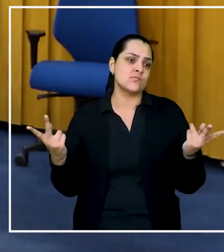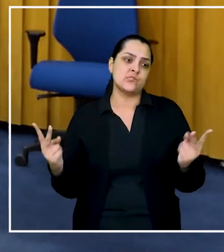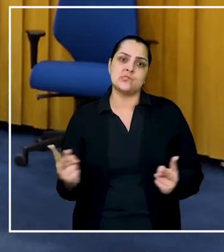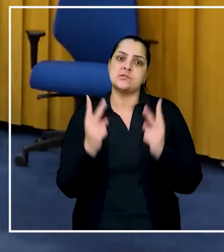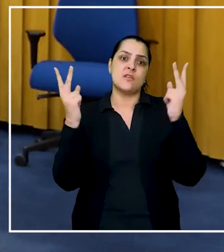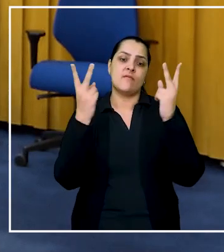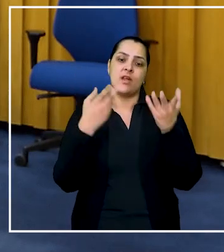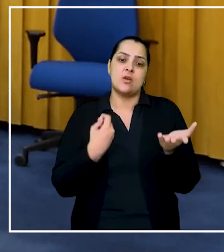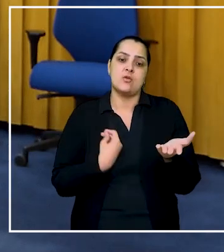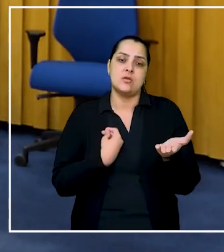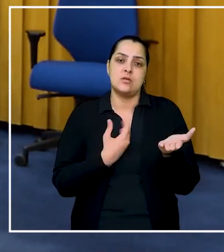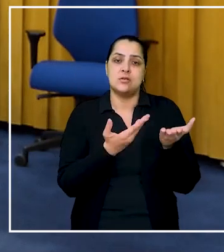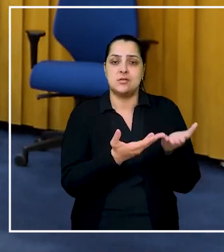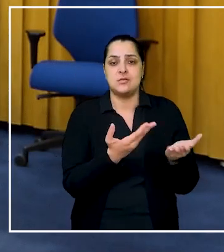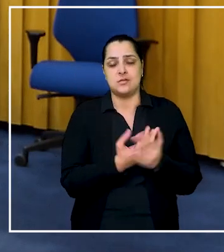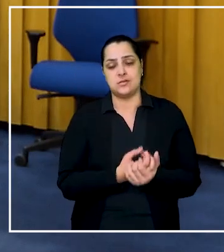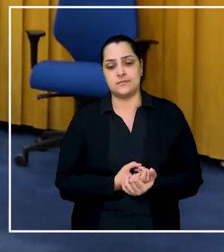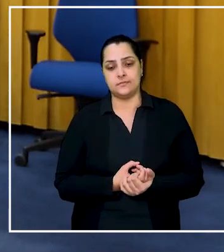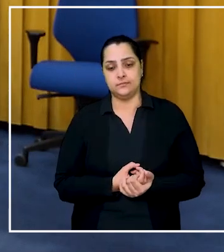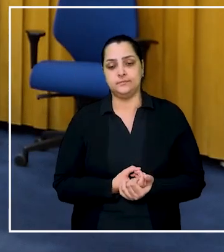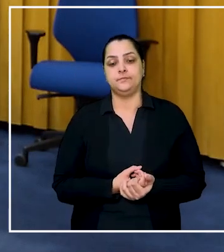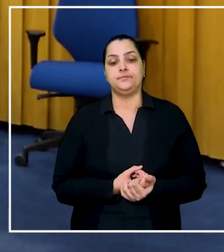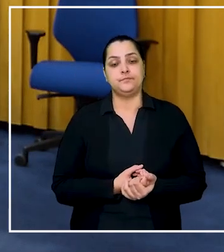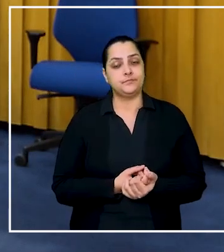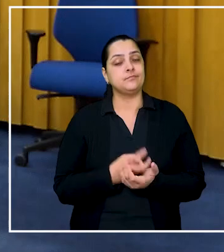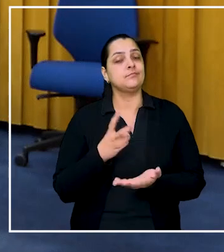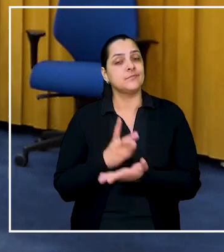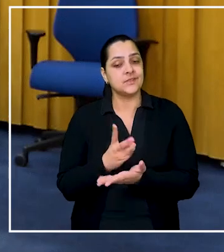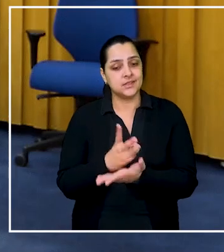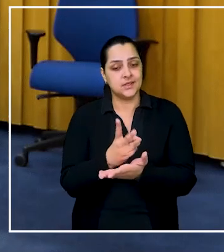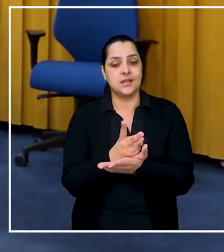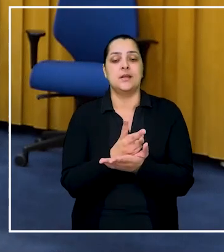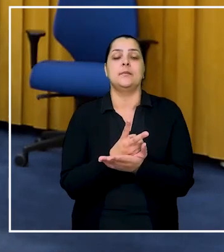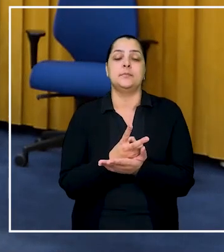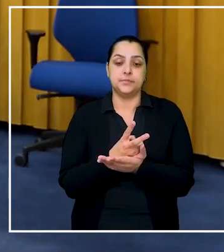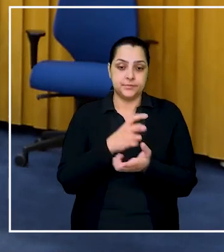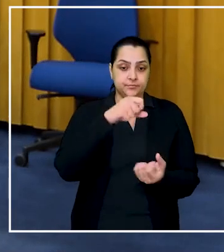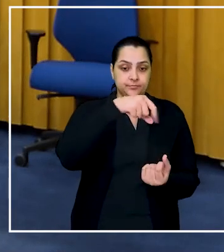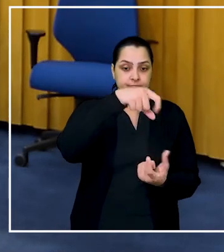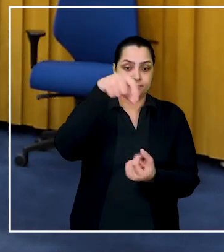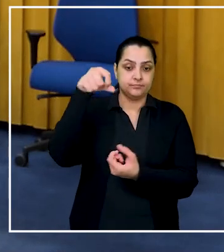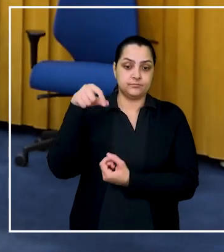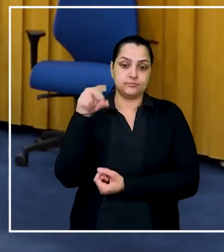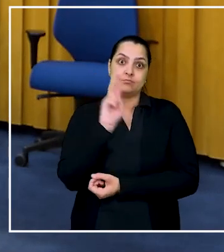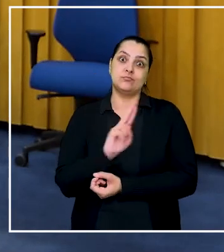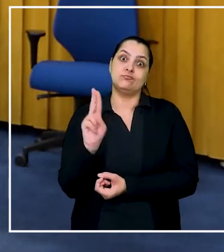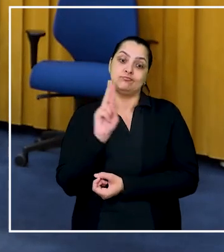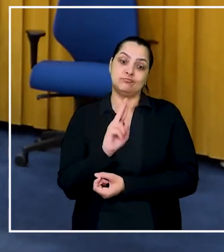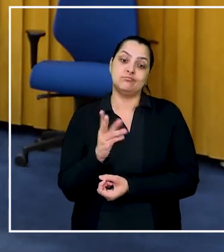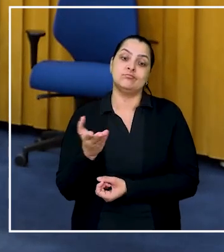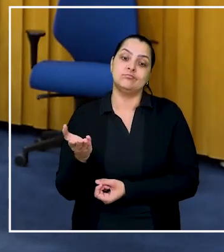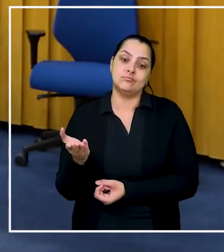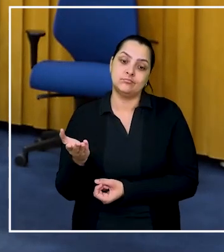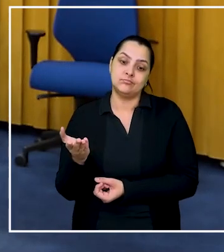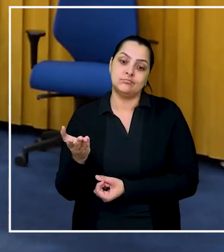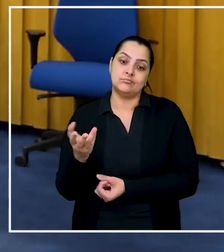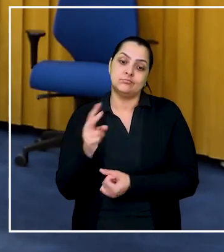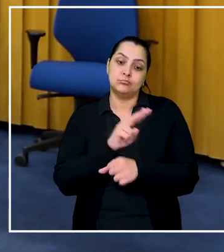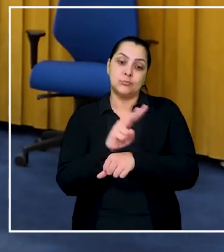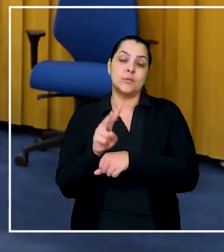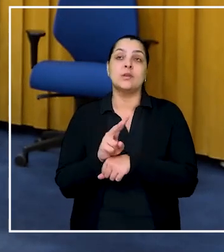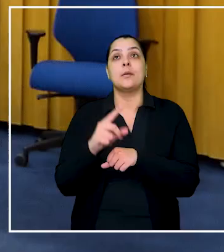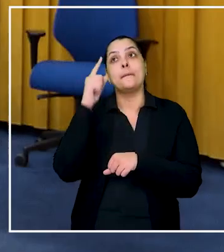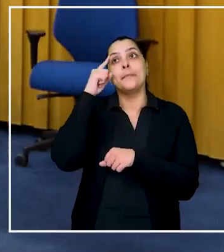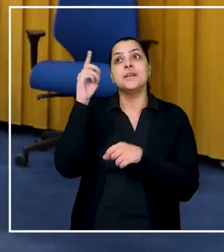humano, que é o valor maior que se encontra ali. Porque também, muito frequentemente, a ideia da geolocalização é utilizada para